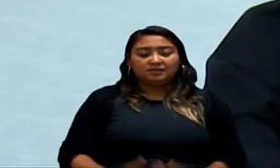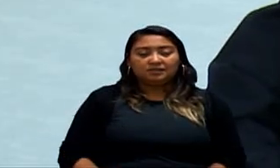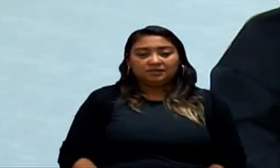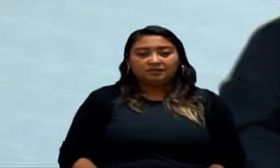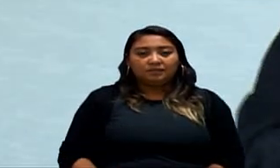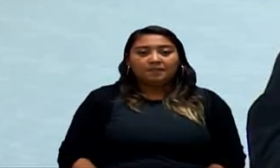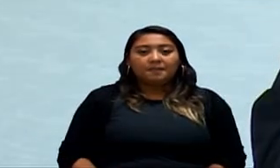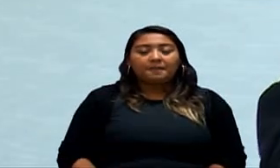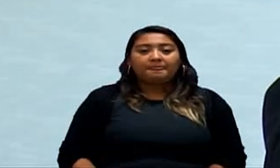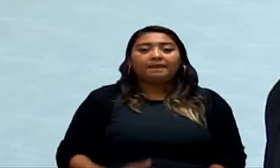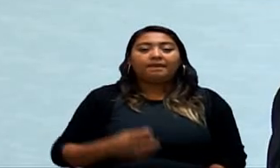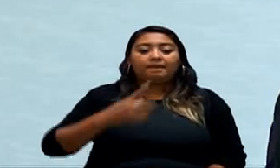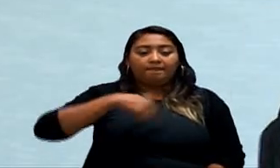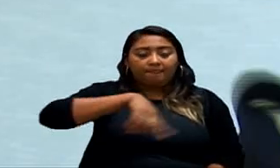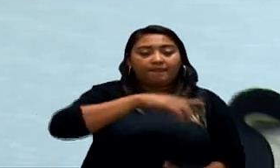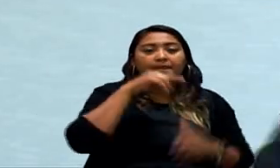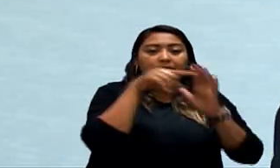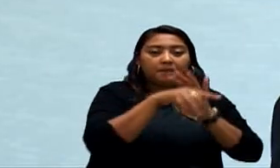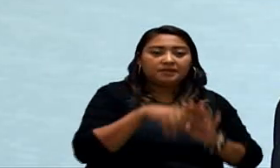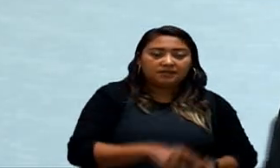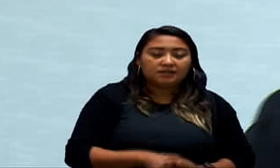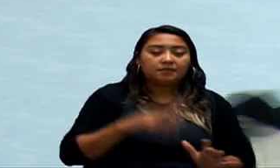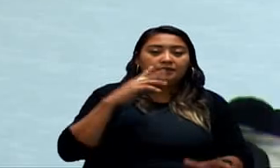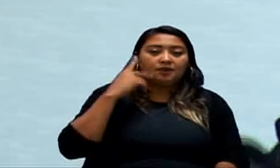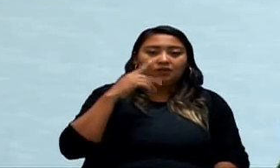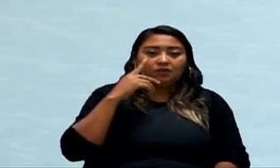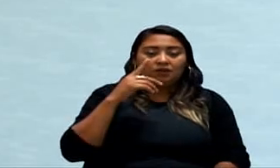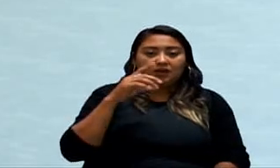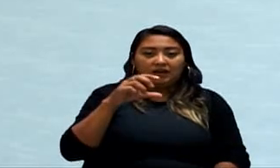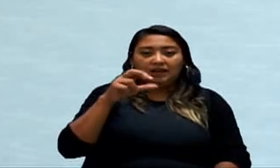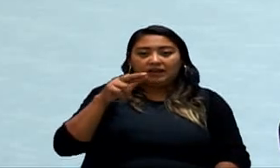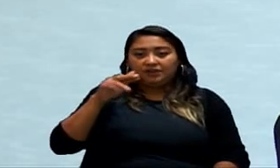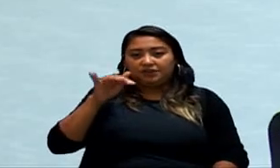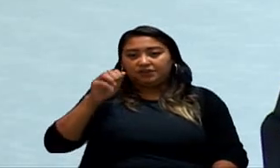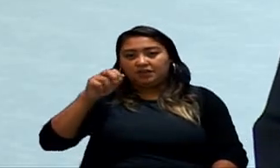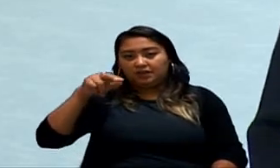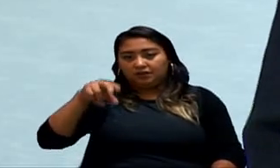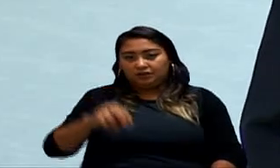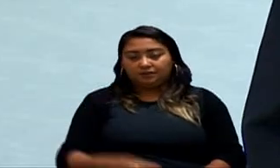nós fizemos a pesquisa, vereador Cristiano.